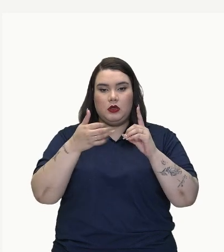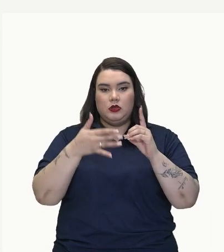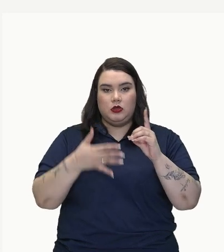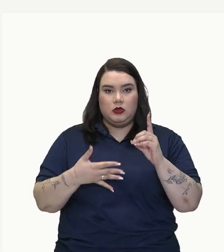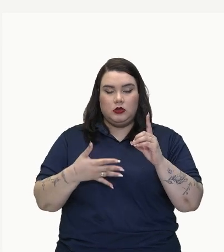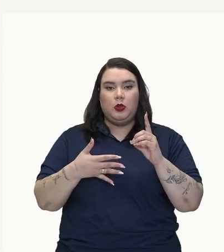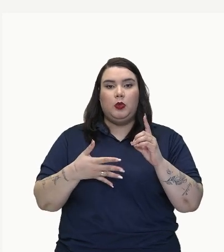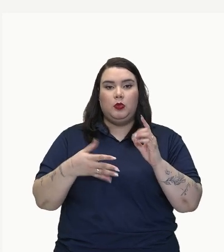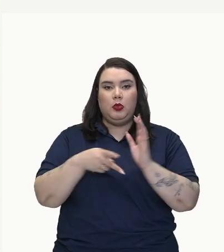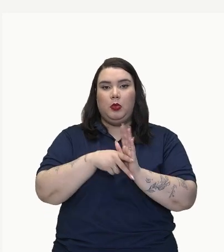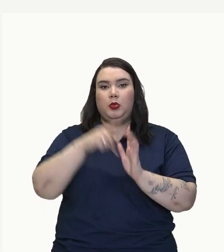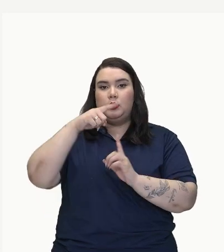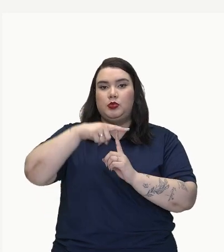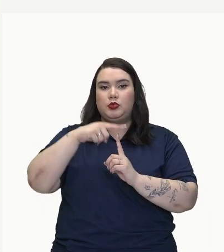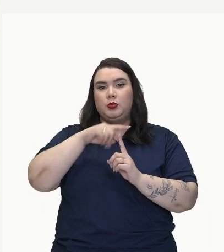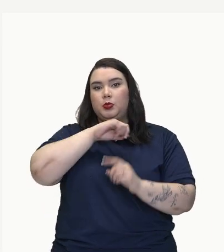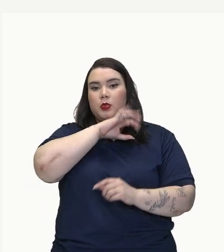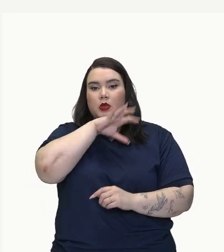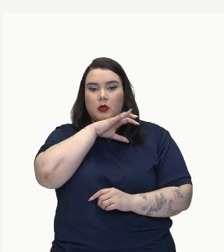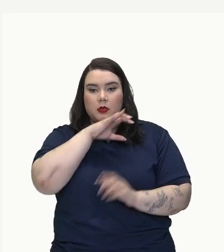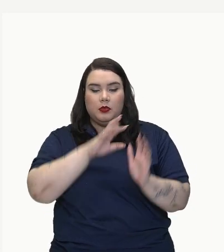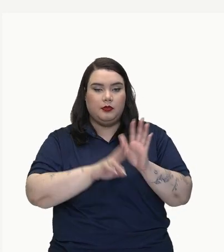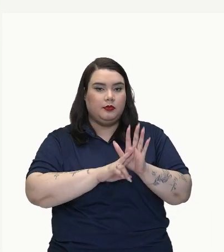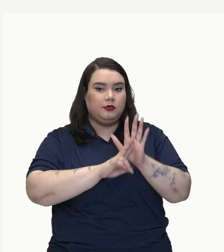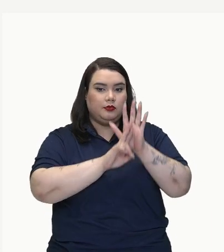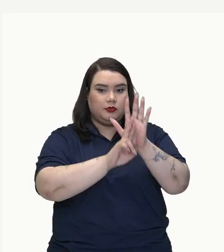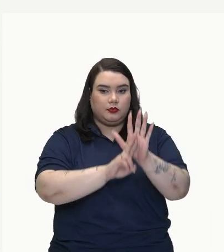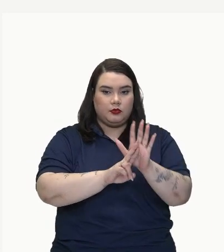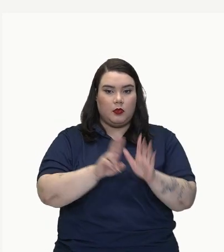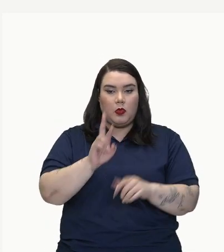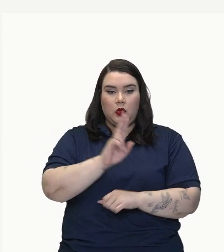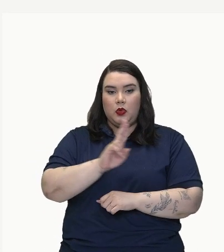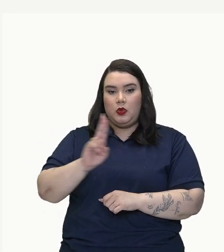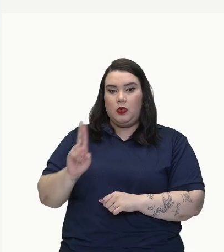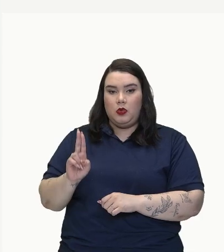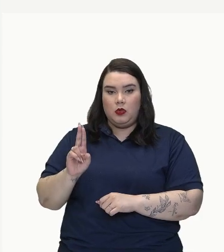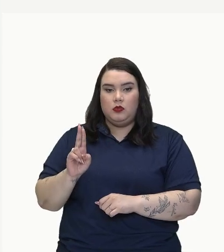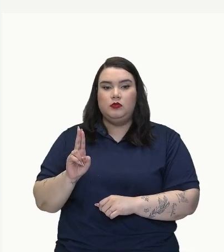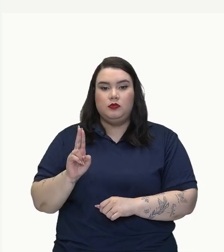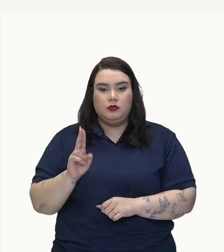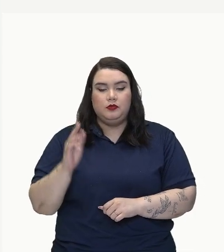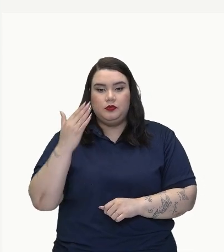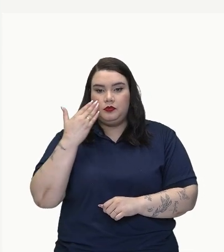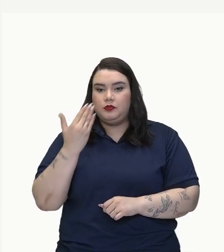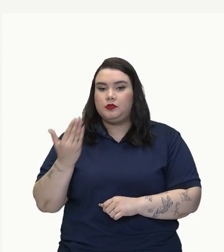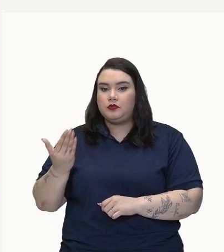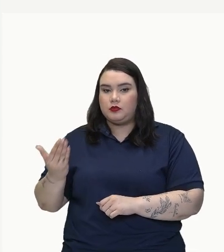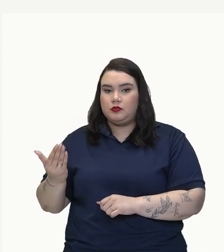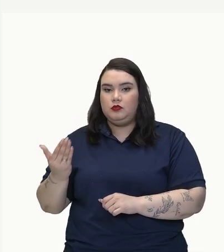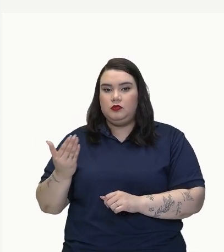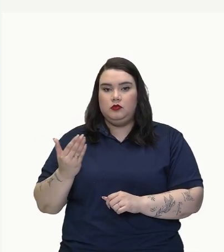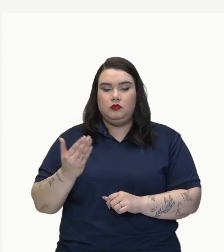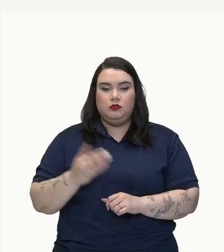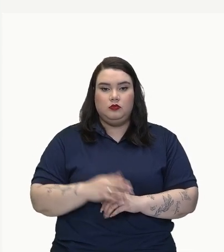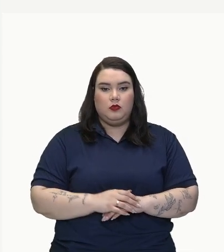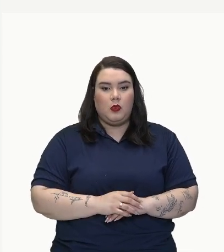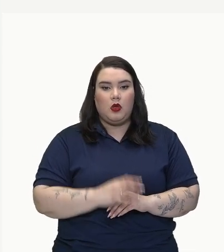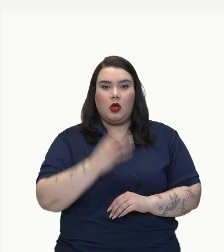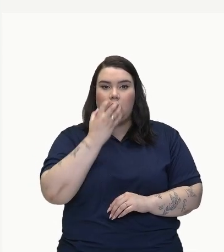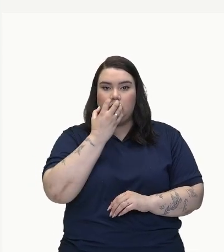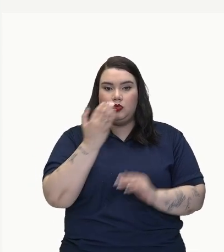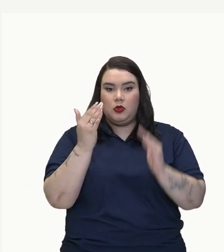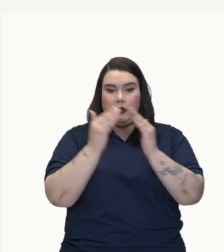espécie, tá bom? Então, observa aqui o nome da espécie, né, que representa aqui o cão doméstico,